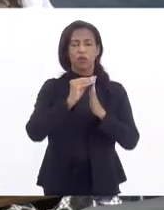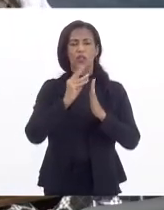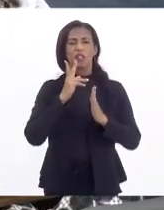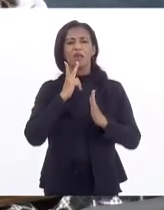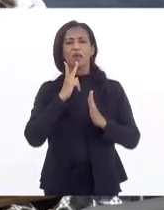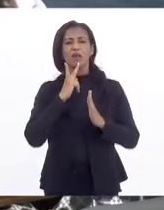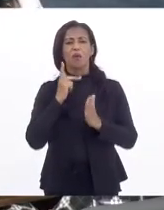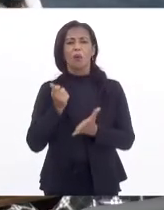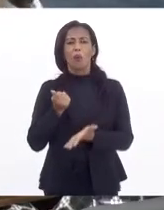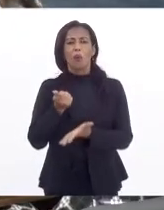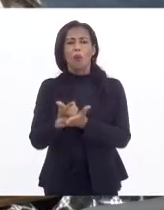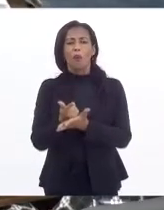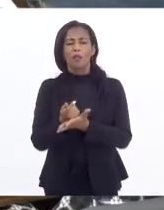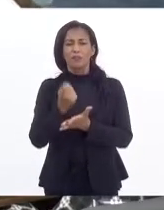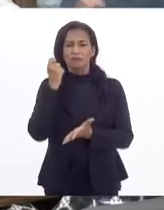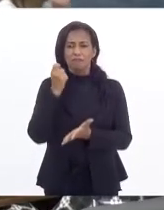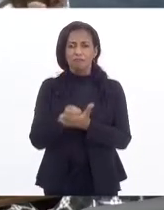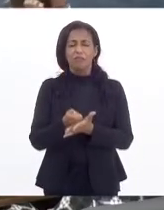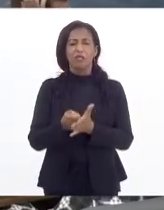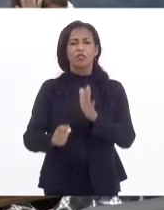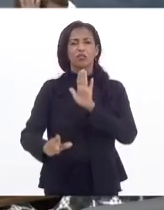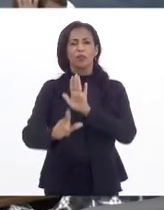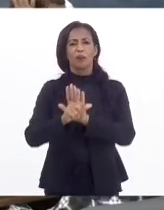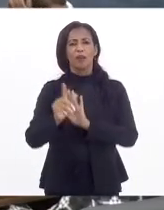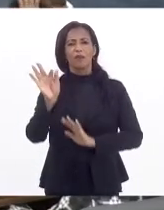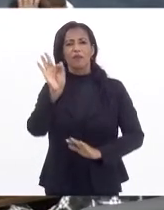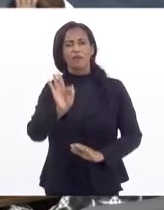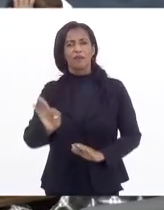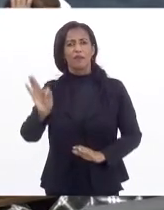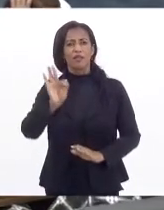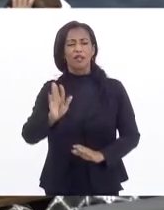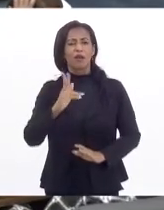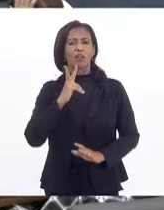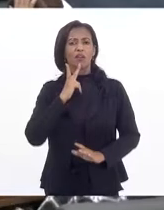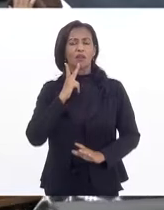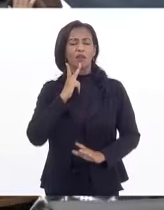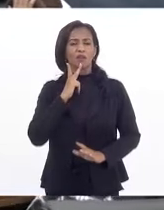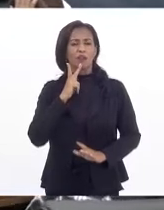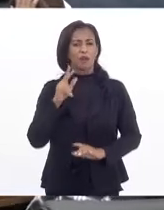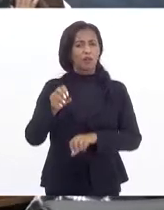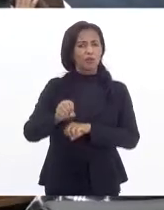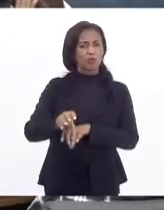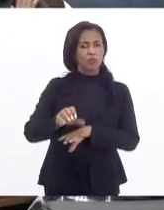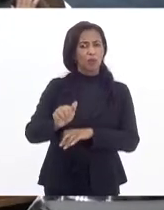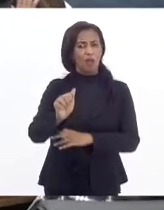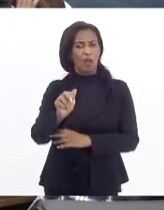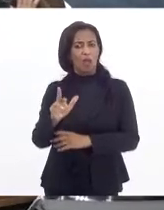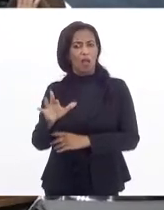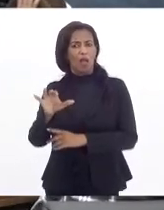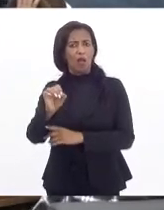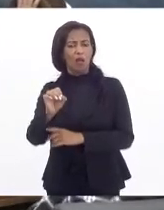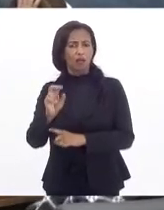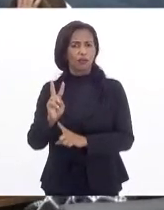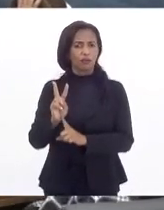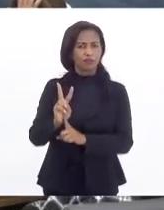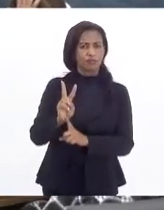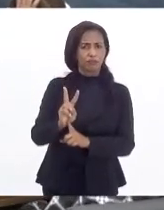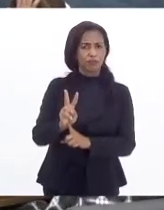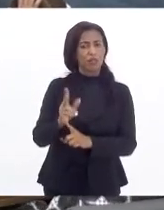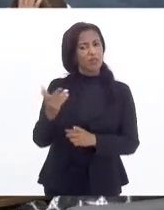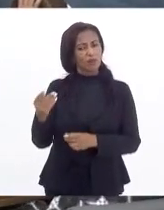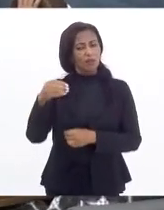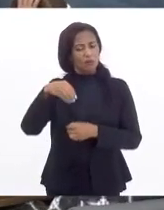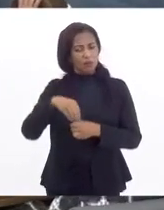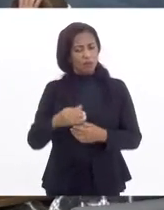o cúmplice de uma lei federal que já falava da educação afro-indígena. E agora ele foi aprovado, vamos ver se a gente implanta